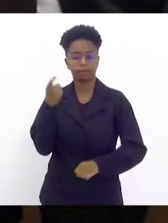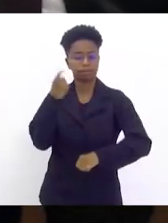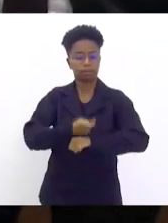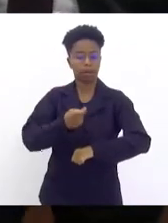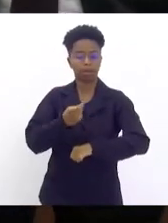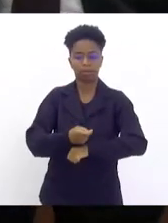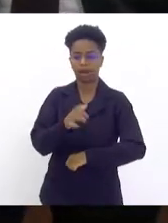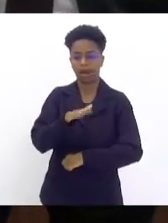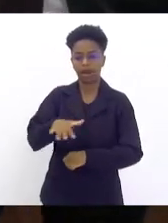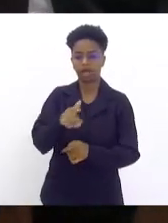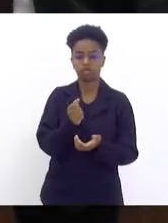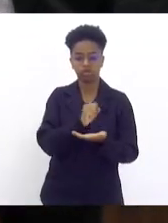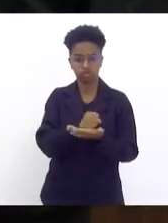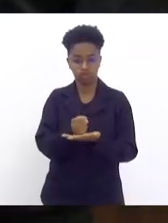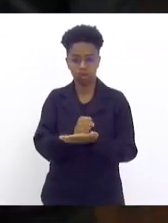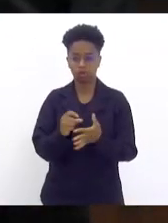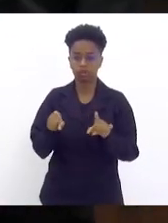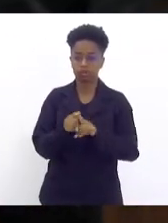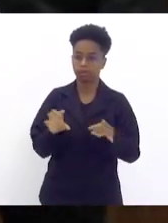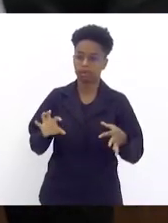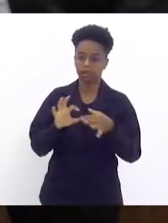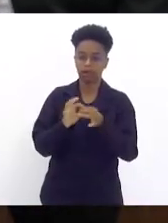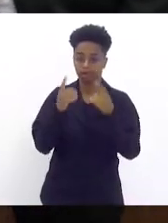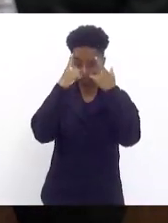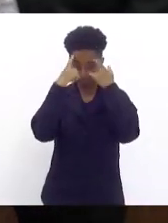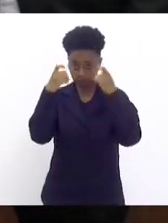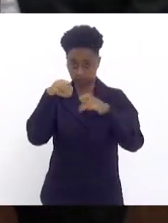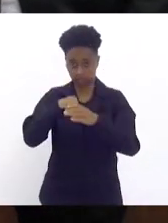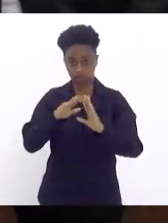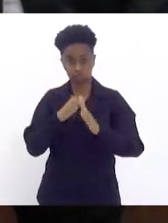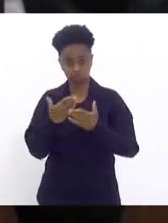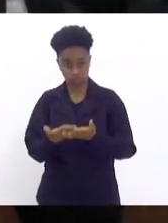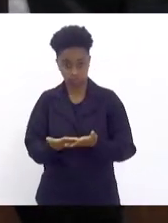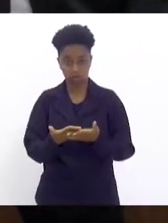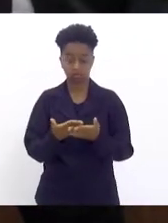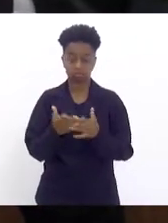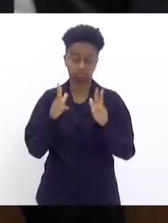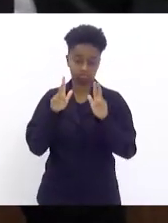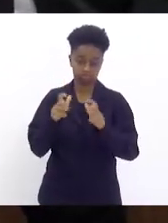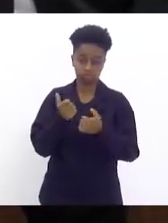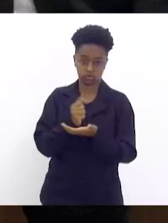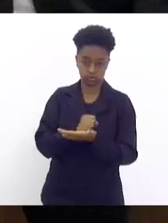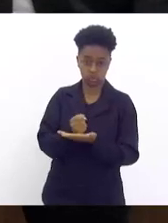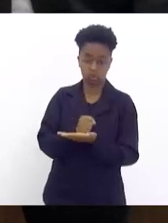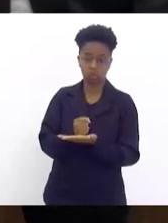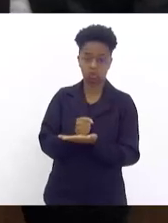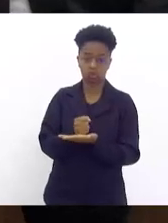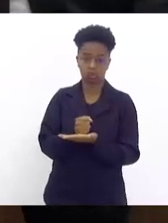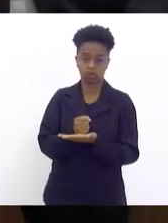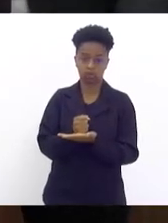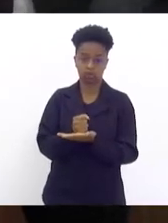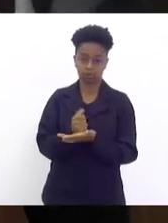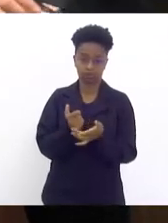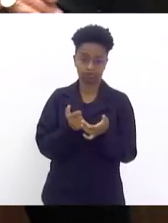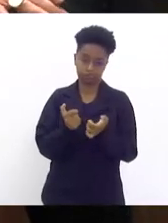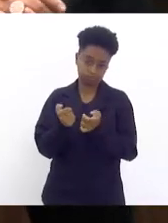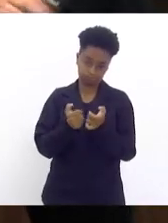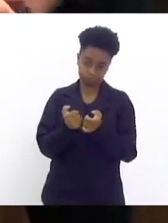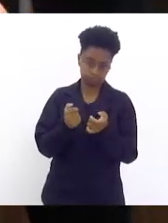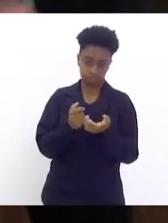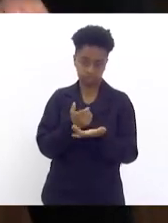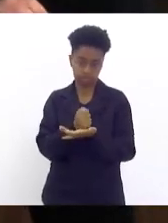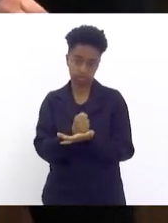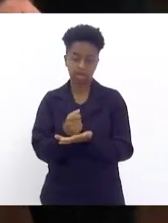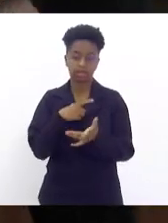de jogos associando até as violências nas escolas com jogos de gamers que que tem